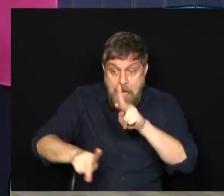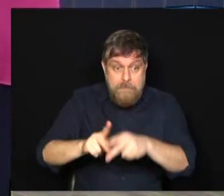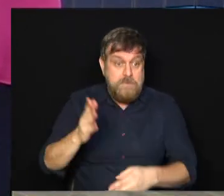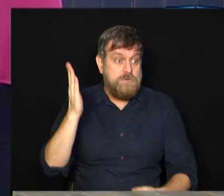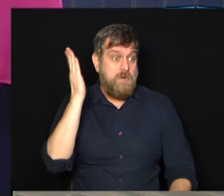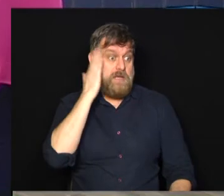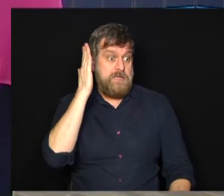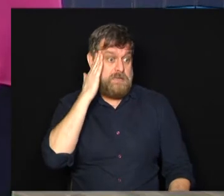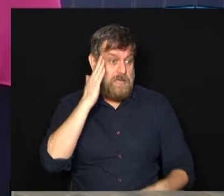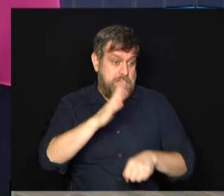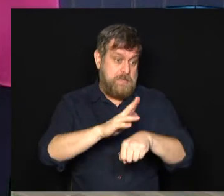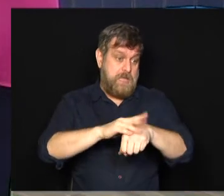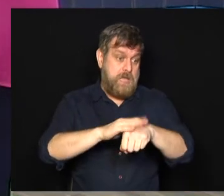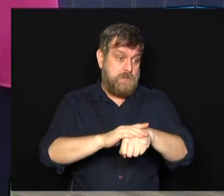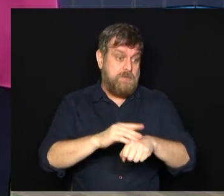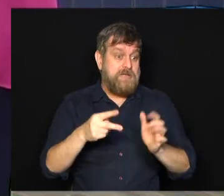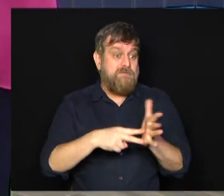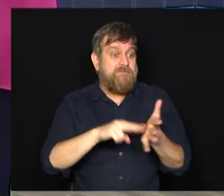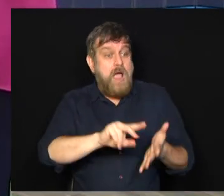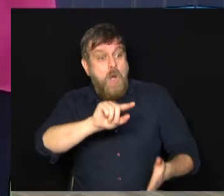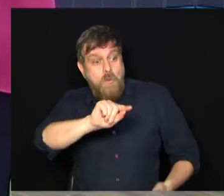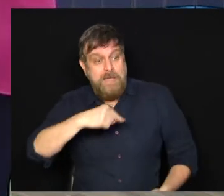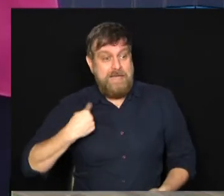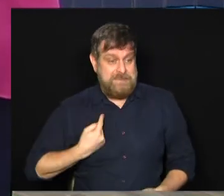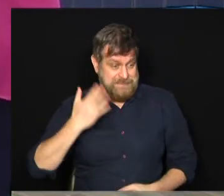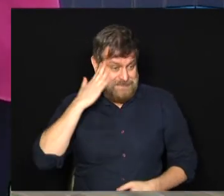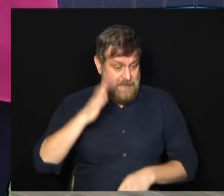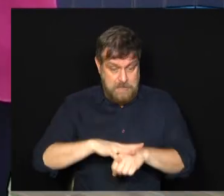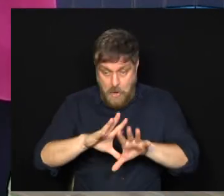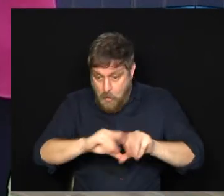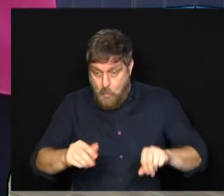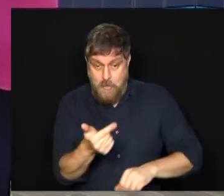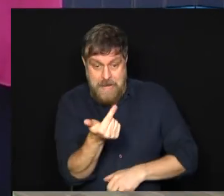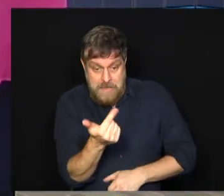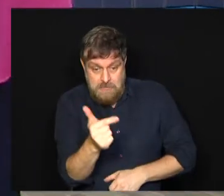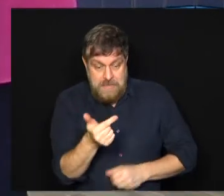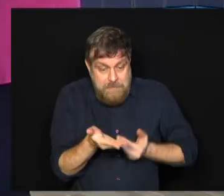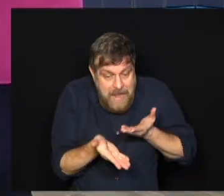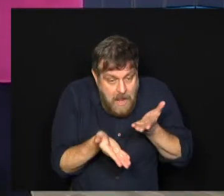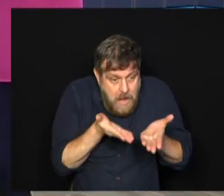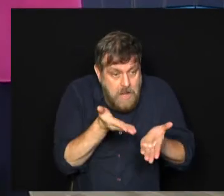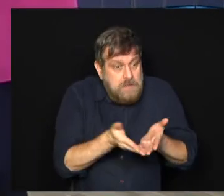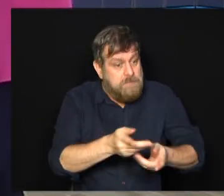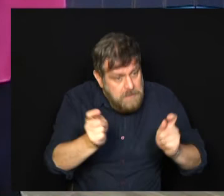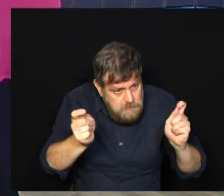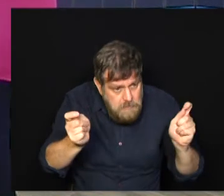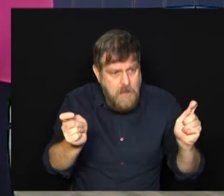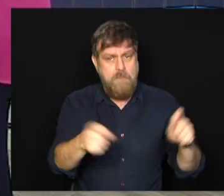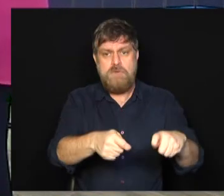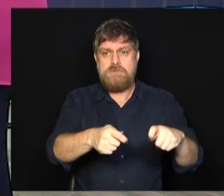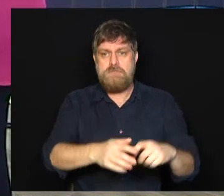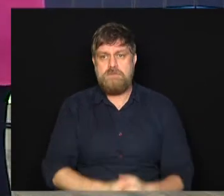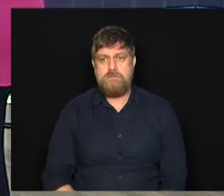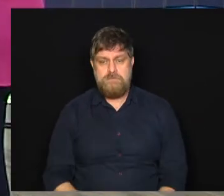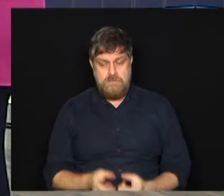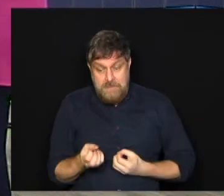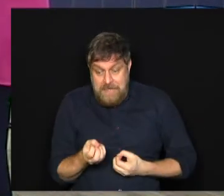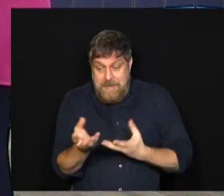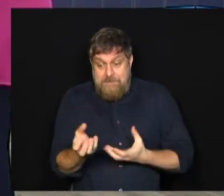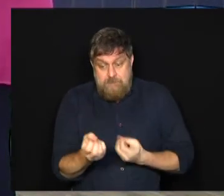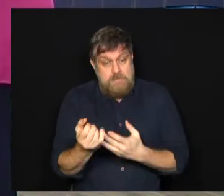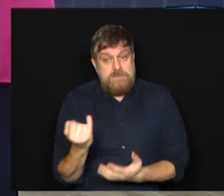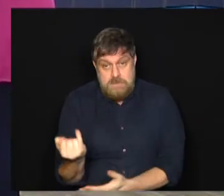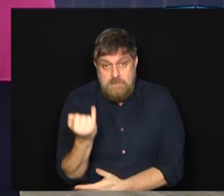sobre essa doença, né? Porque a gente sabe que a cura não existe, mas o tratamento, ele é possível, né, doutor? Então, a informação é